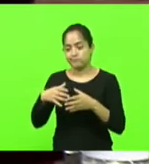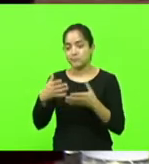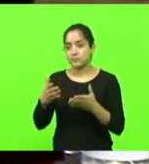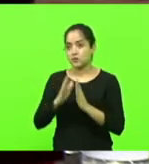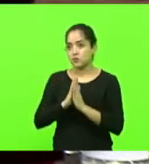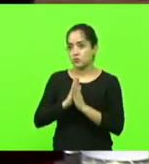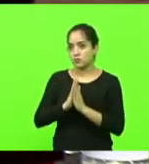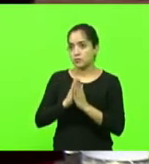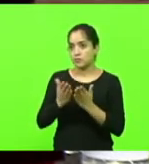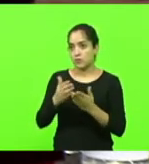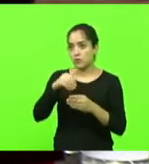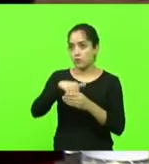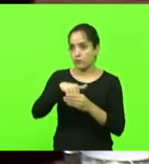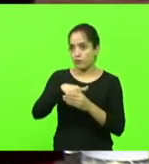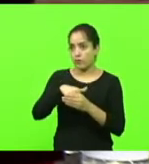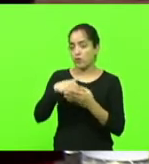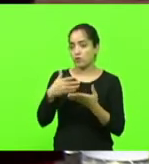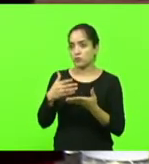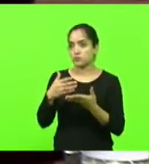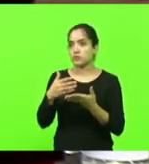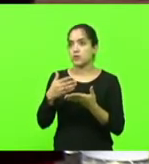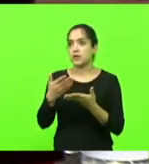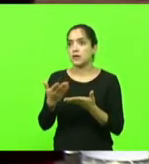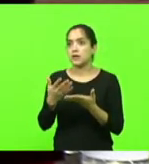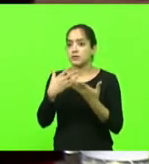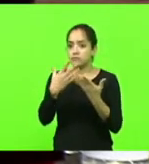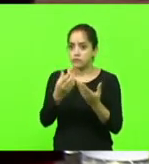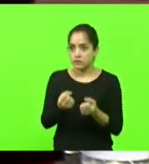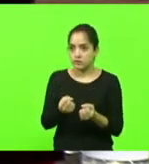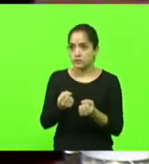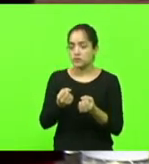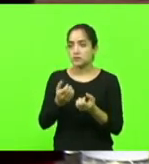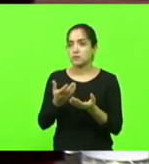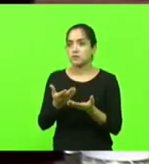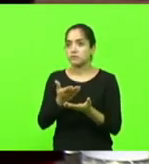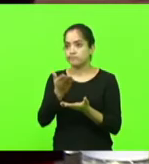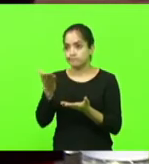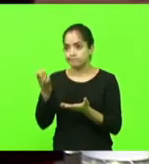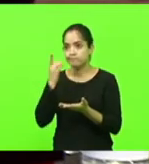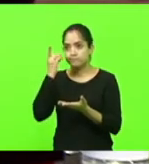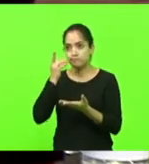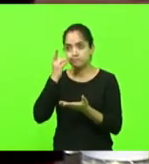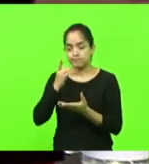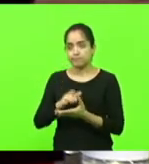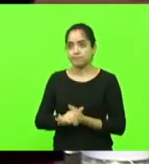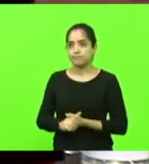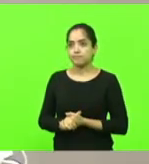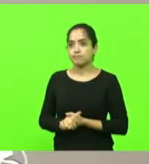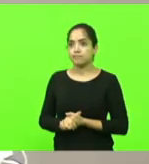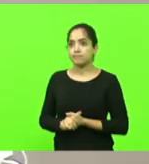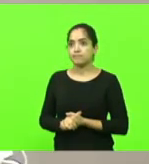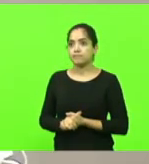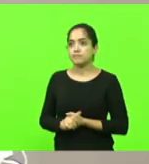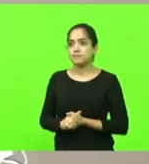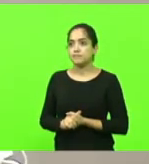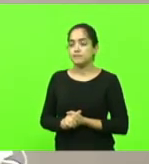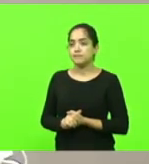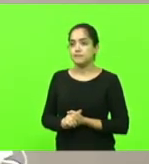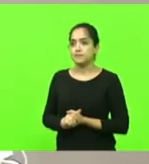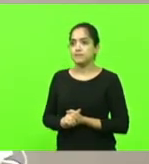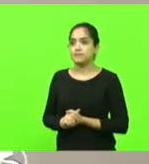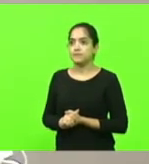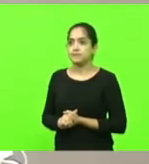o voto favorável a todos os nossos nobres deputados e deputadas. Pela ordem, senhor presidente. Deputado, o que o senhor